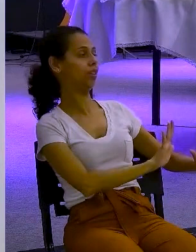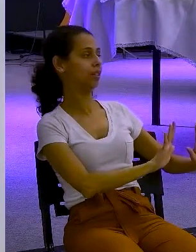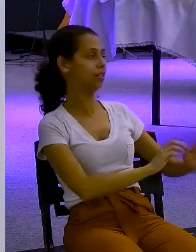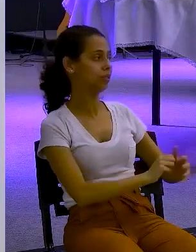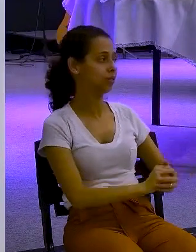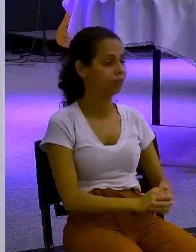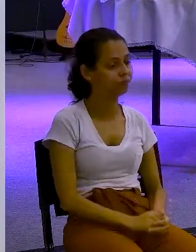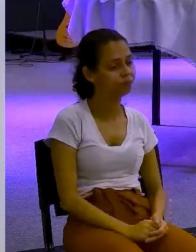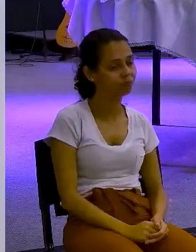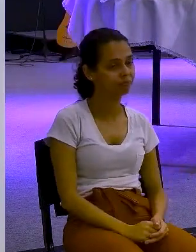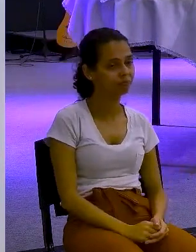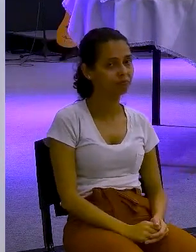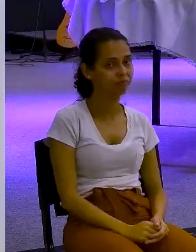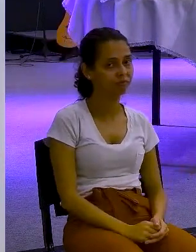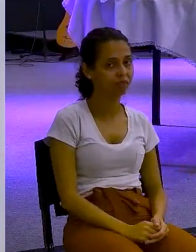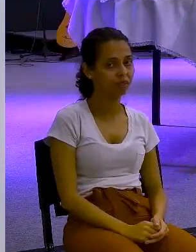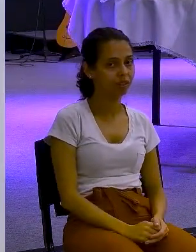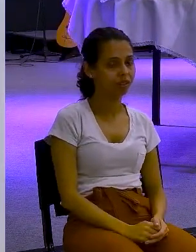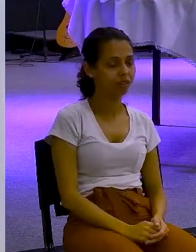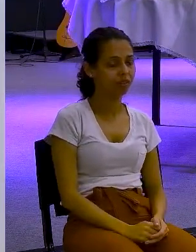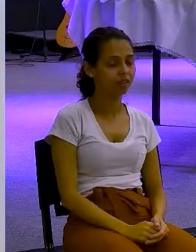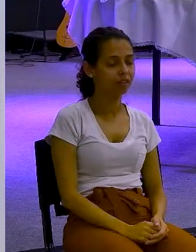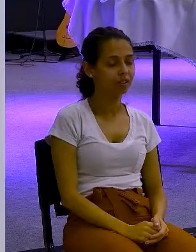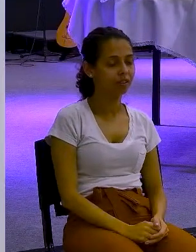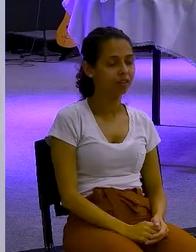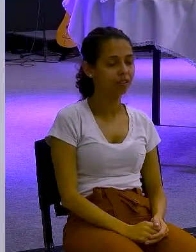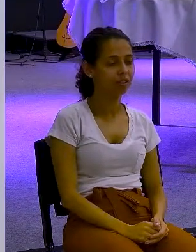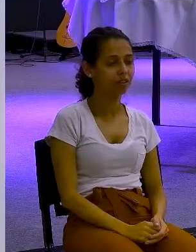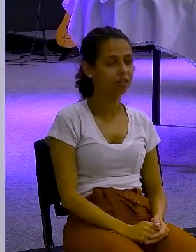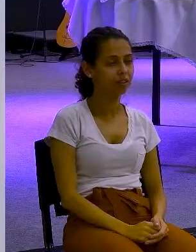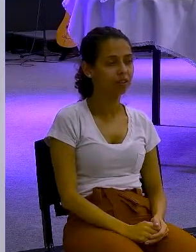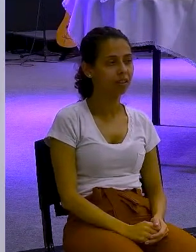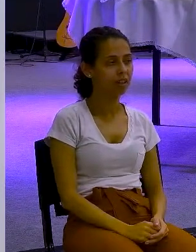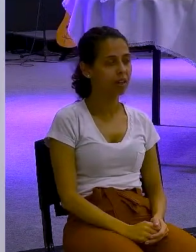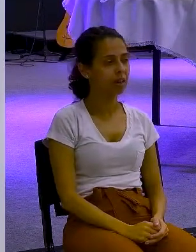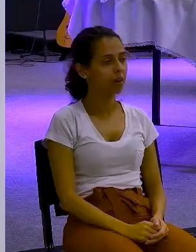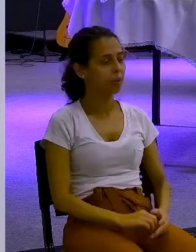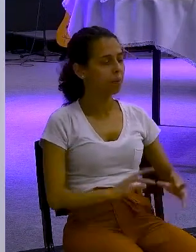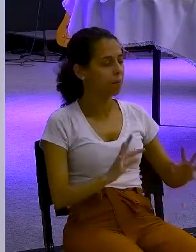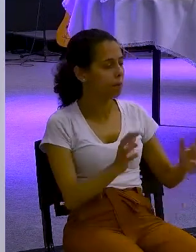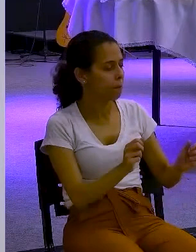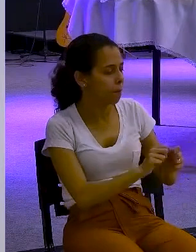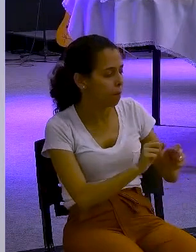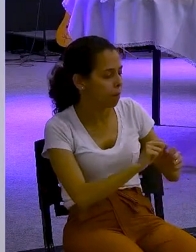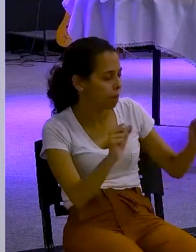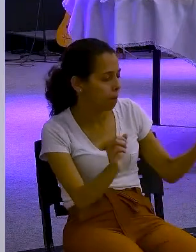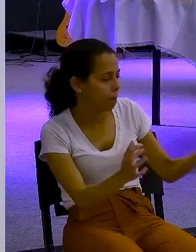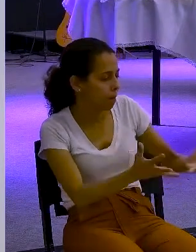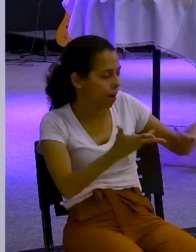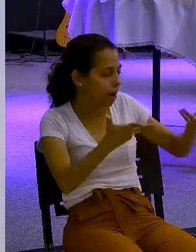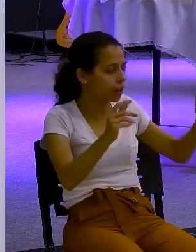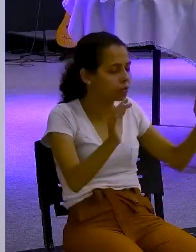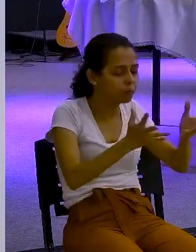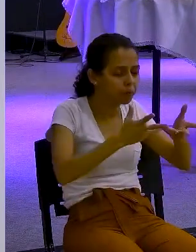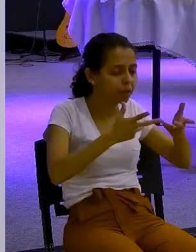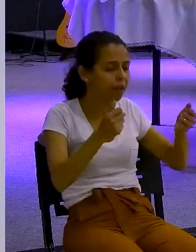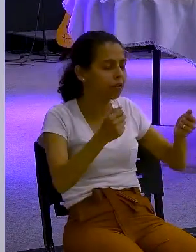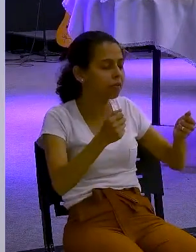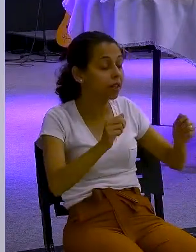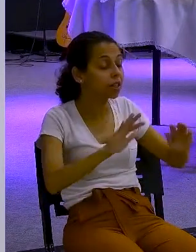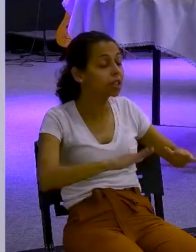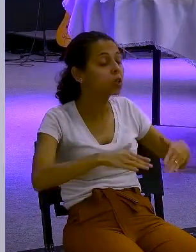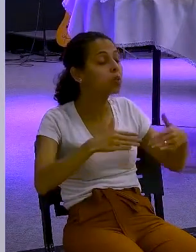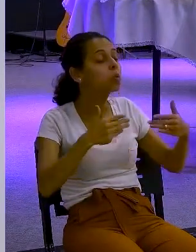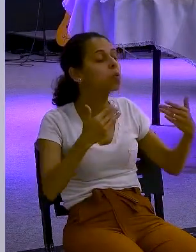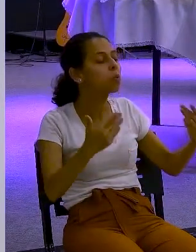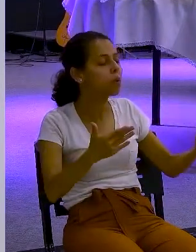Prodígios e sinais vindos do Espírito de Deus serão uma realidade quando Jesus estiver presente. Quando Jesus for o